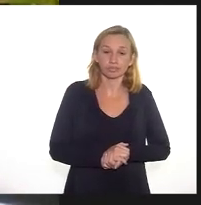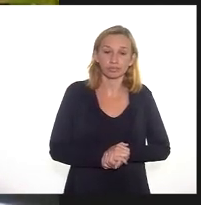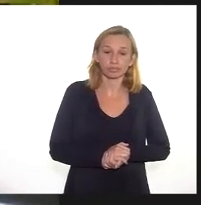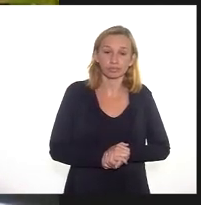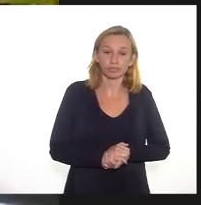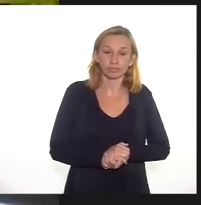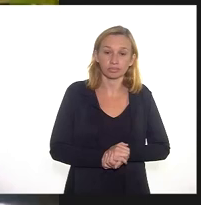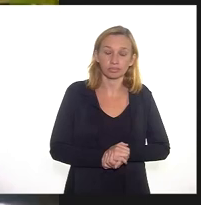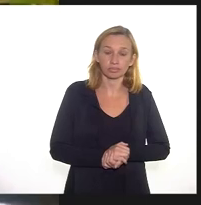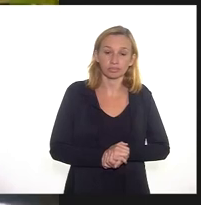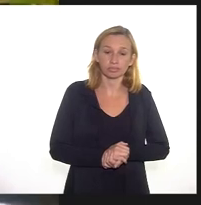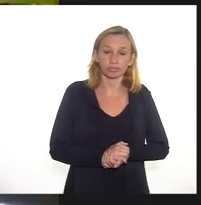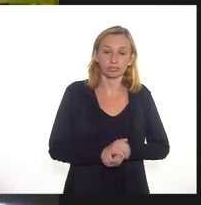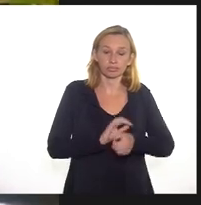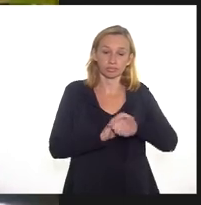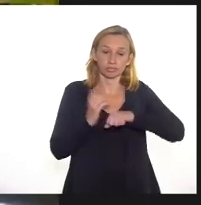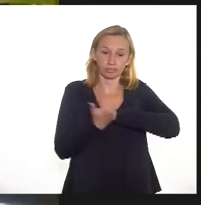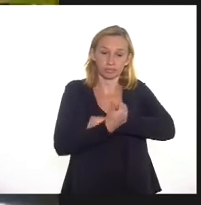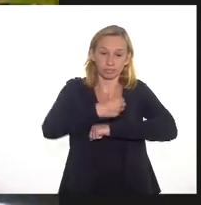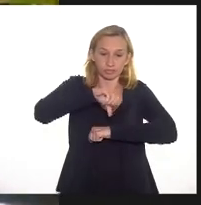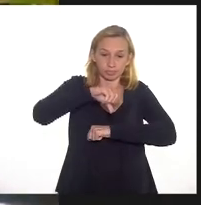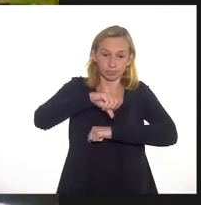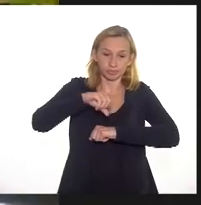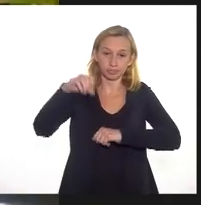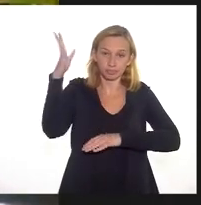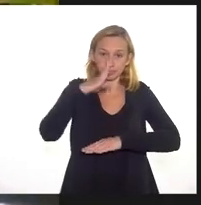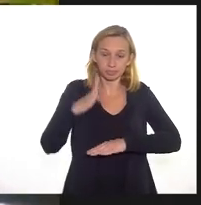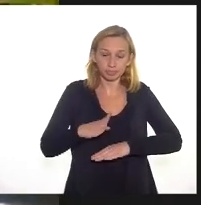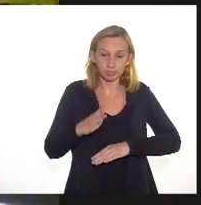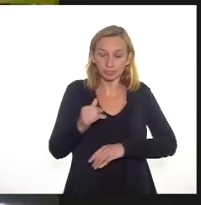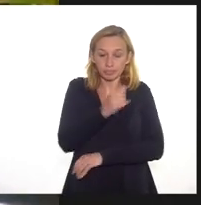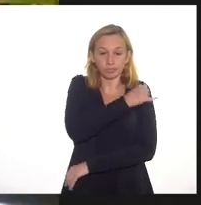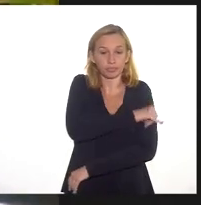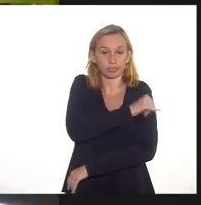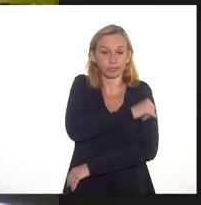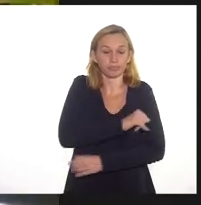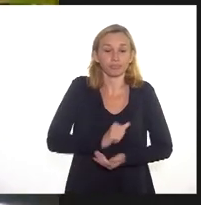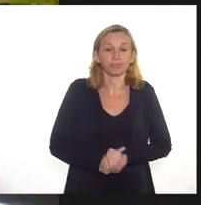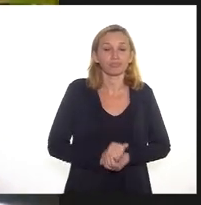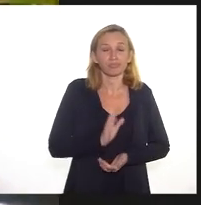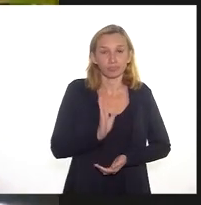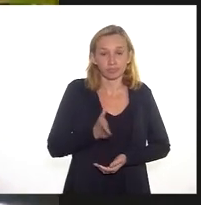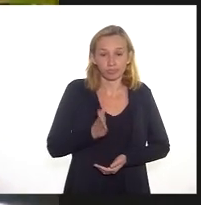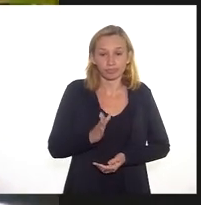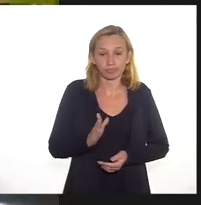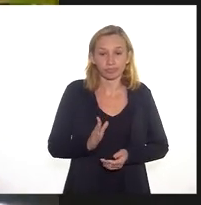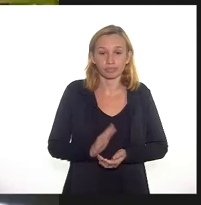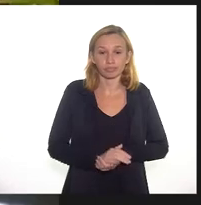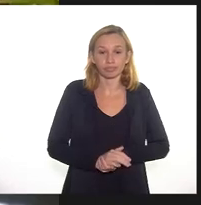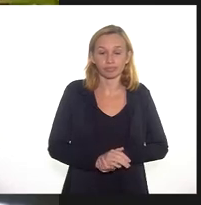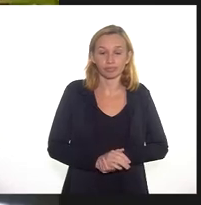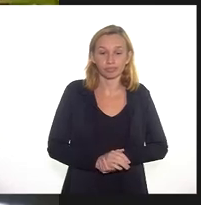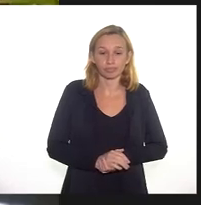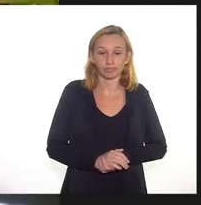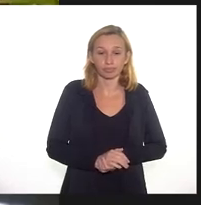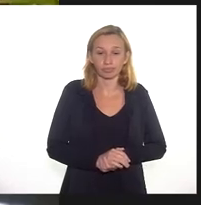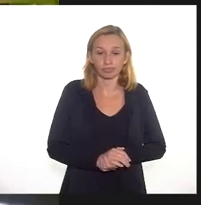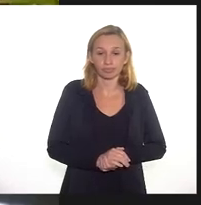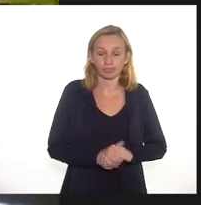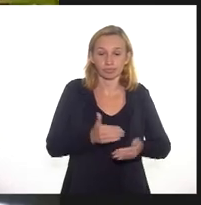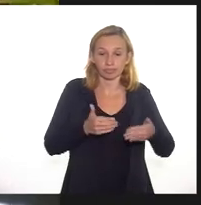pela Covid-19 no Brasil. No Rio de Janeiro, já passamos a marca, e estamos